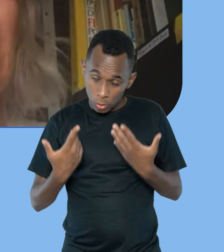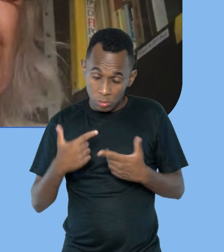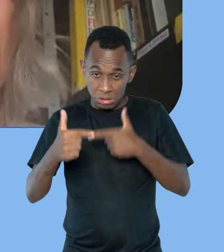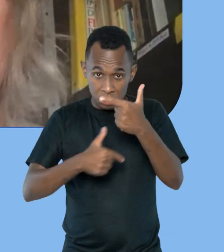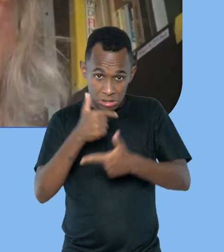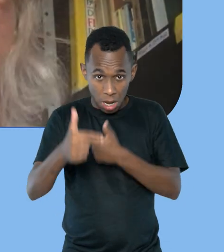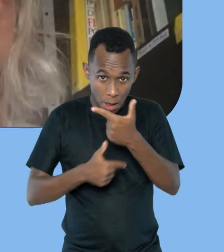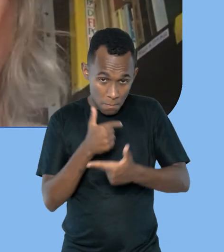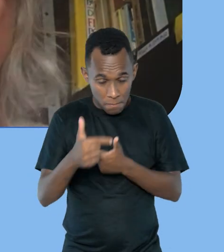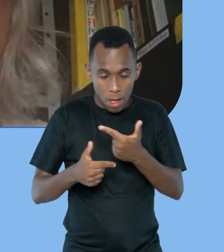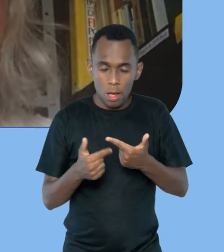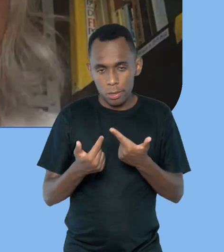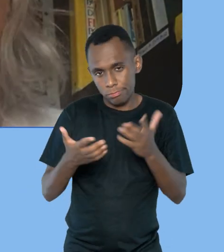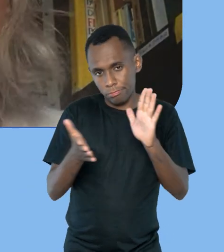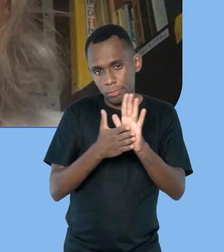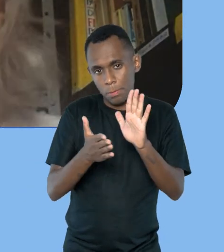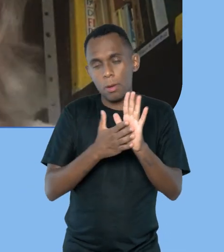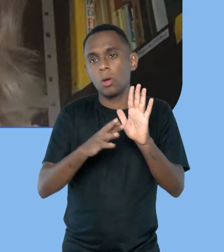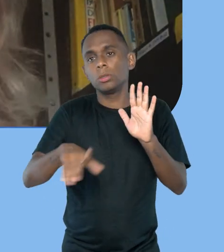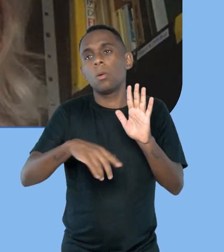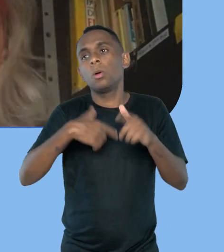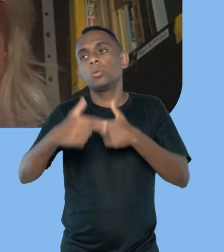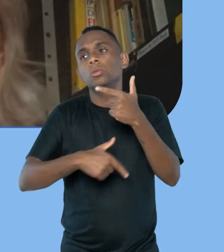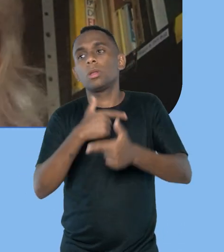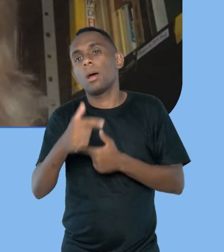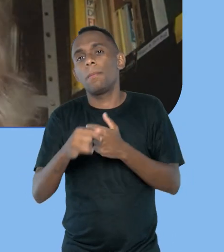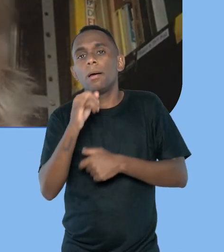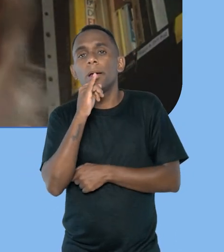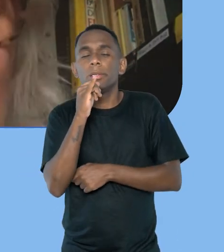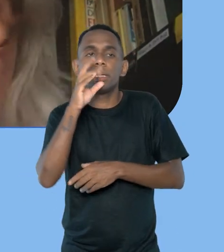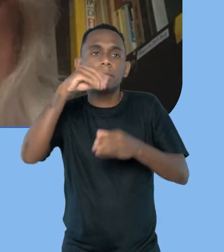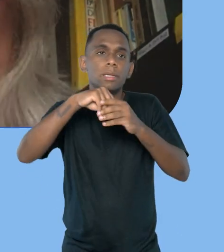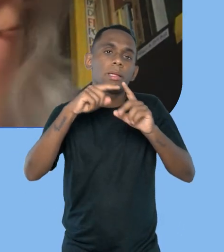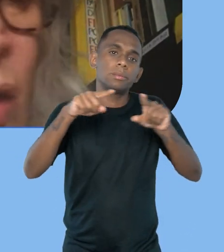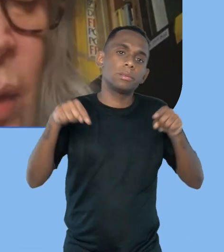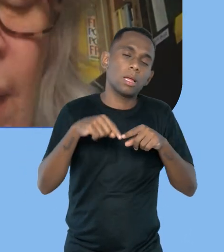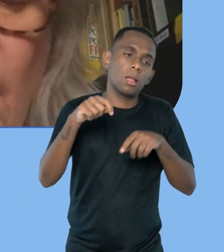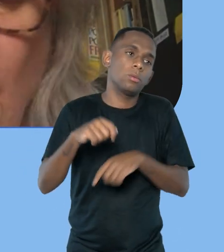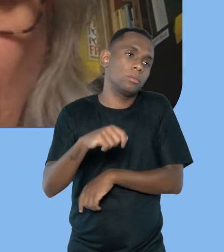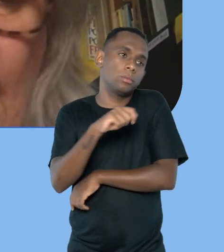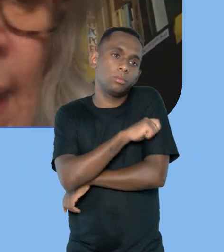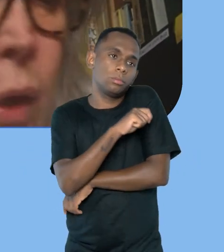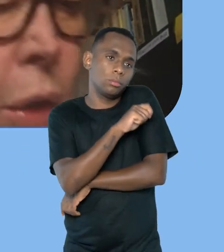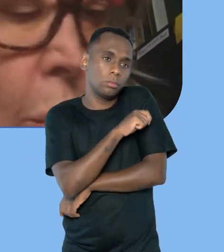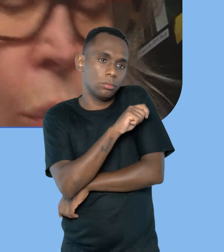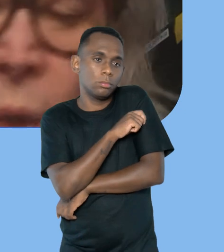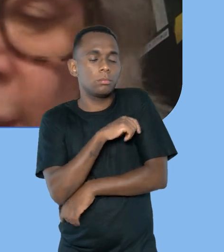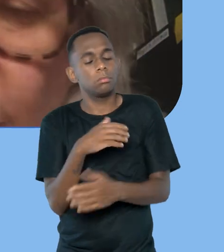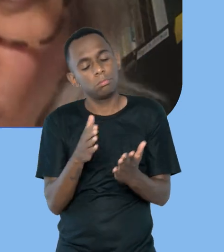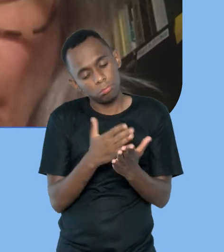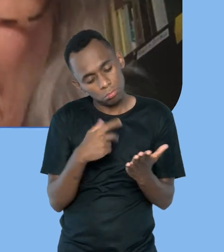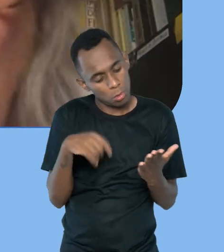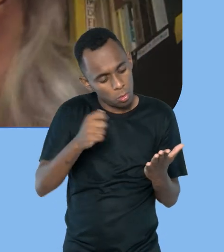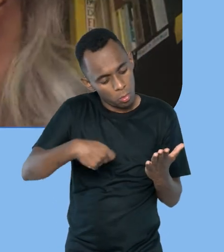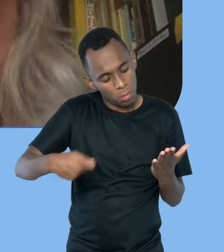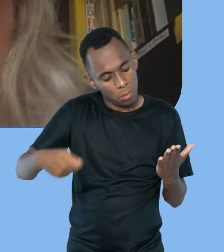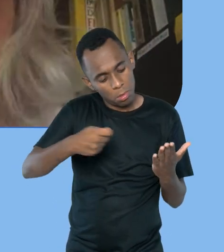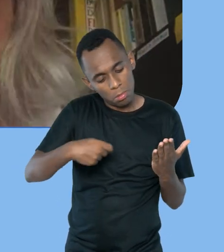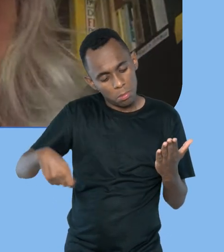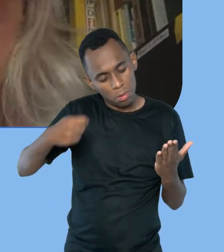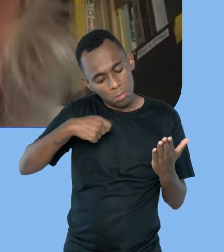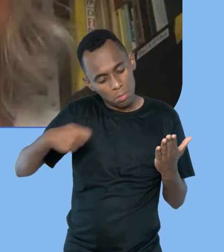de trabalho, como é proposto no nosso livro, não é um trabalho para o menino ficar lá na sala de aula com o livro